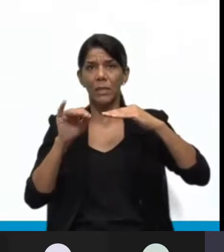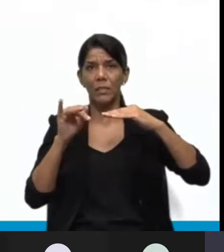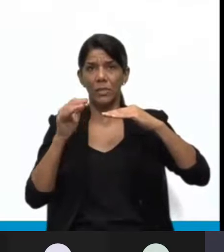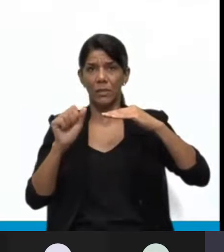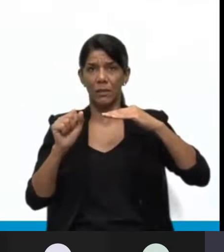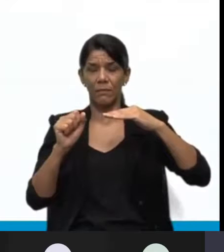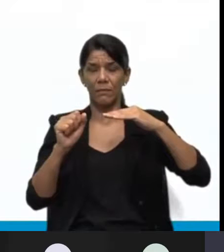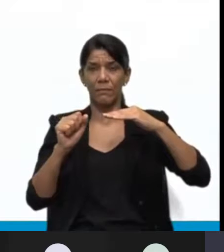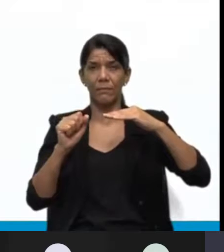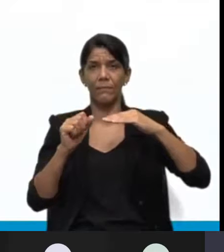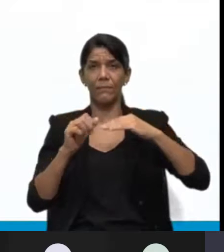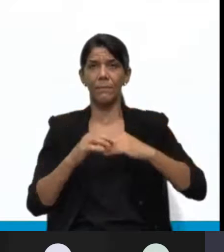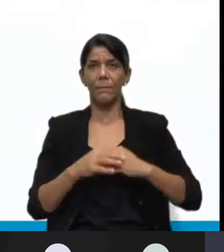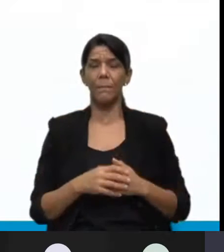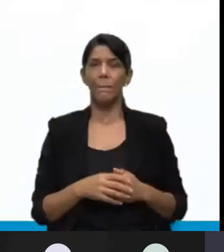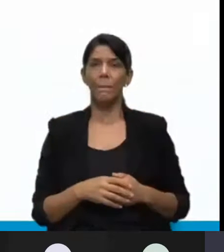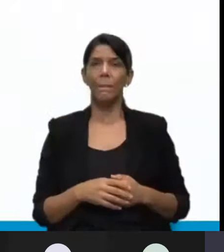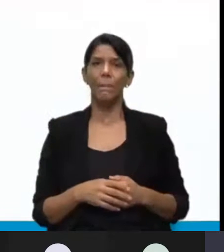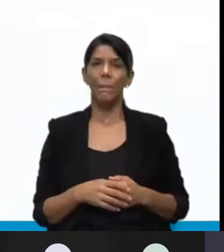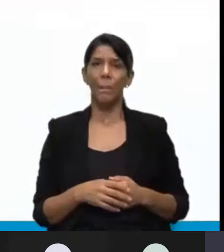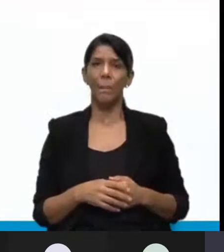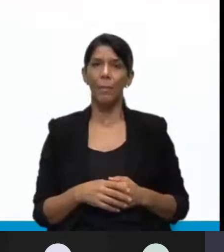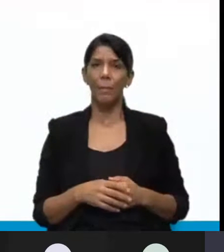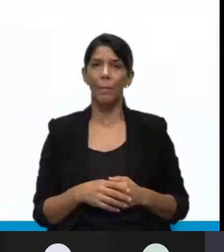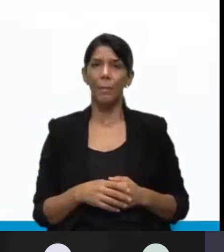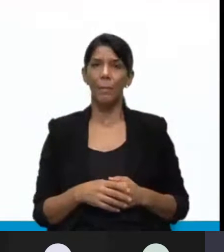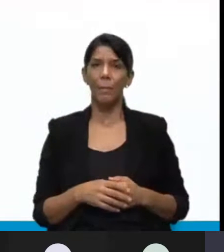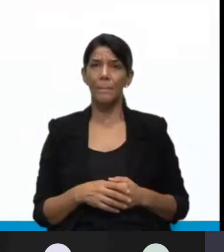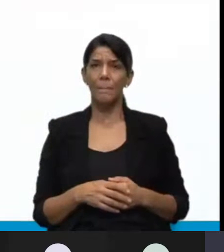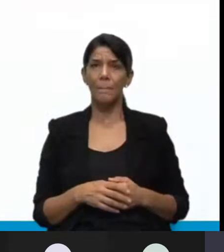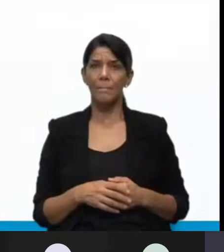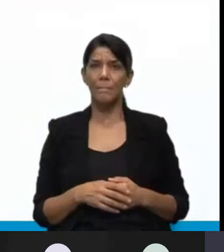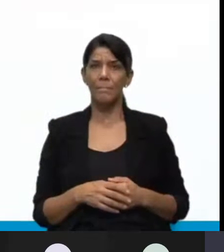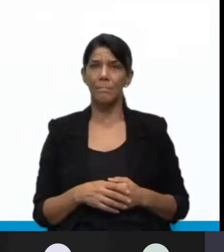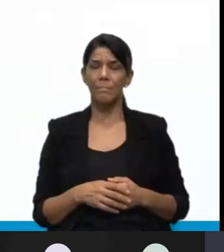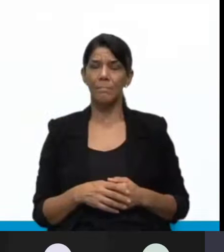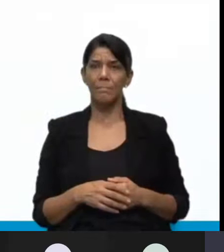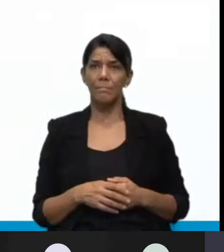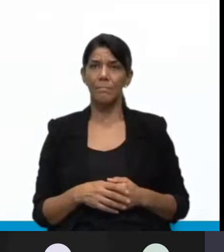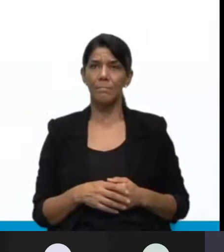subcárdica, tá? Aqui nós chamamos de